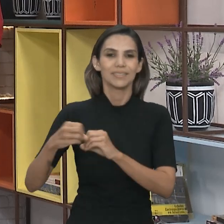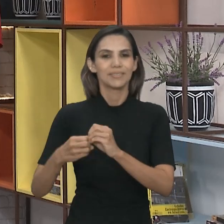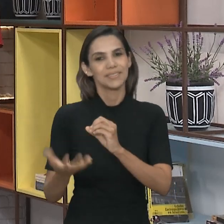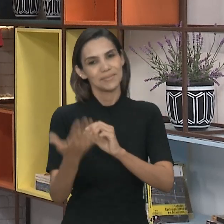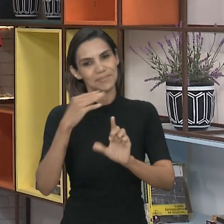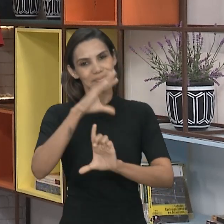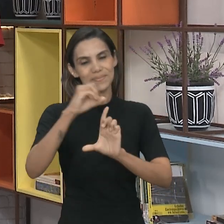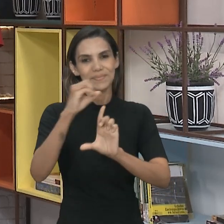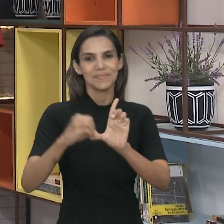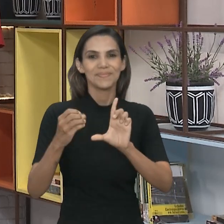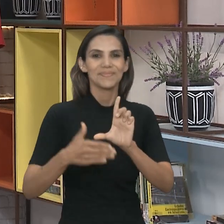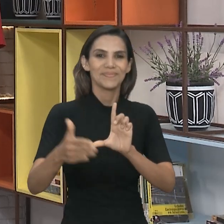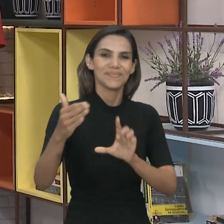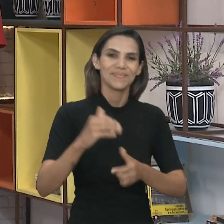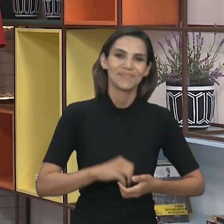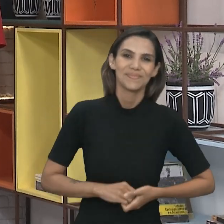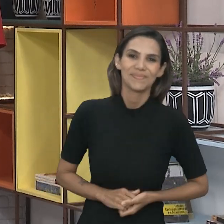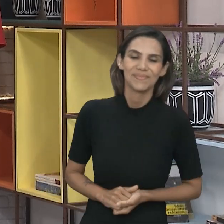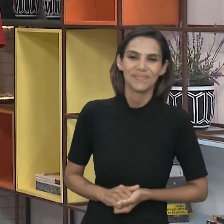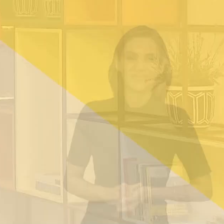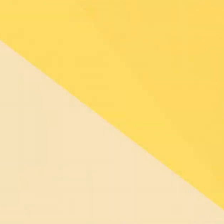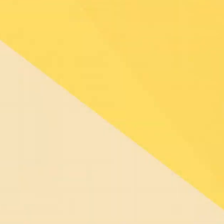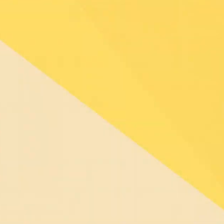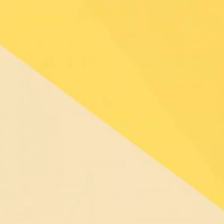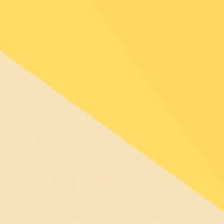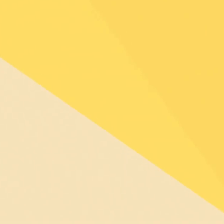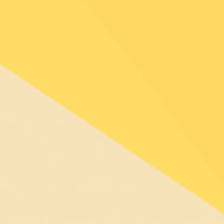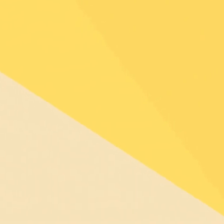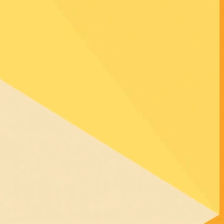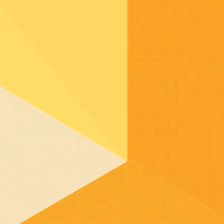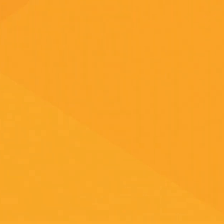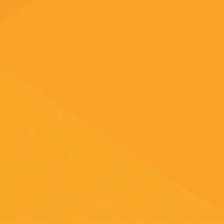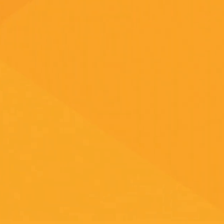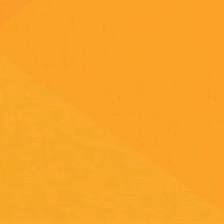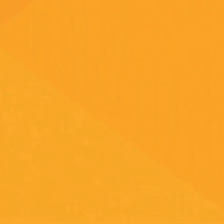gente que o Mundo UFG só está começando.